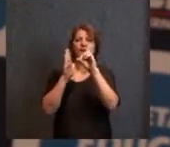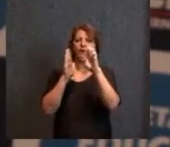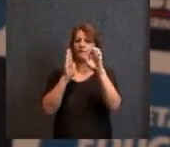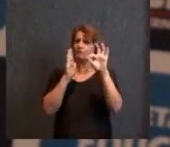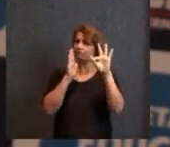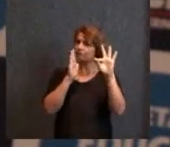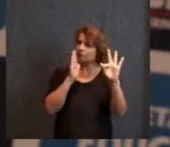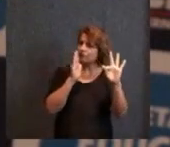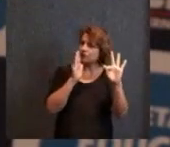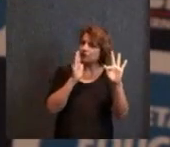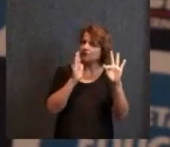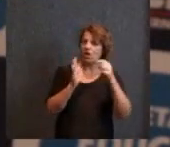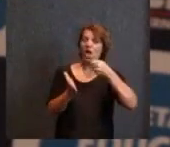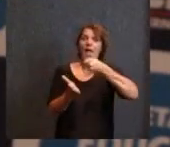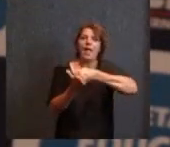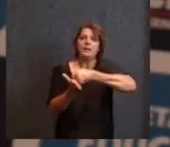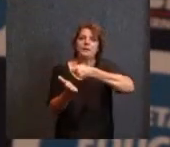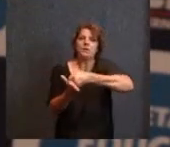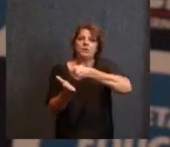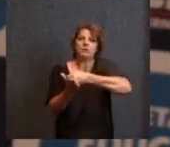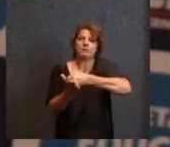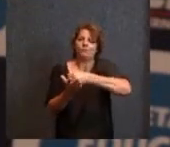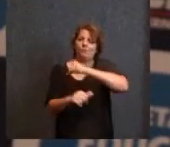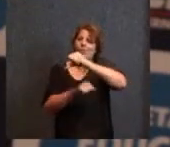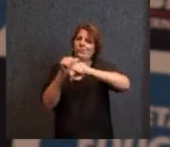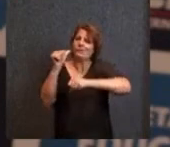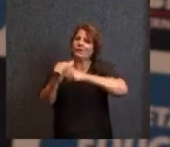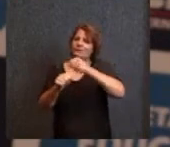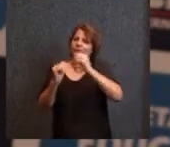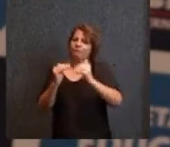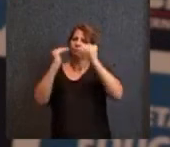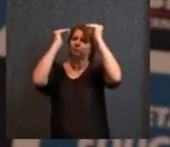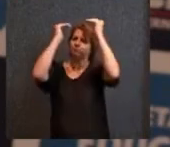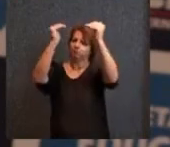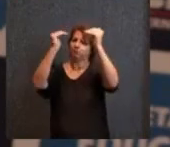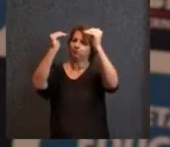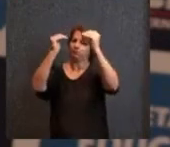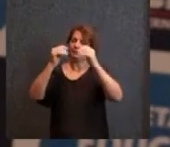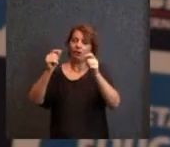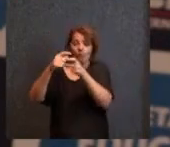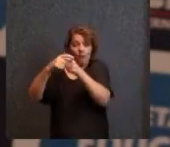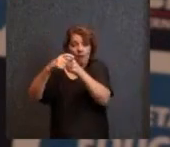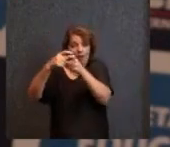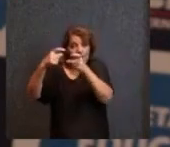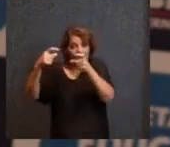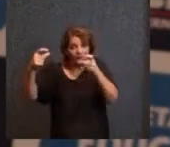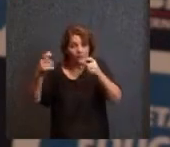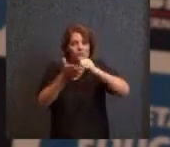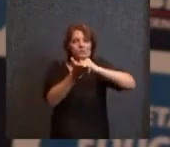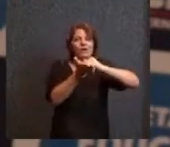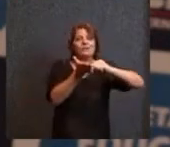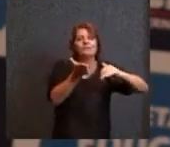exigências nesse sentido. E também a possibilidade de expansão com atividade complementar. Então,